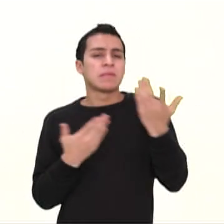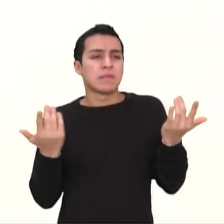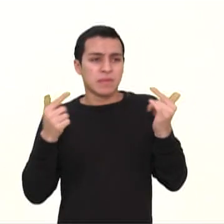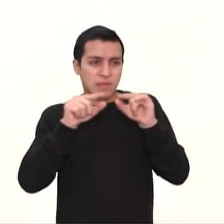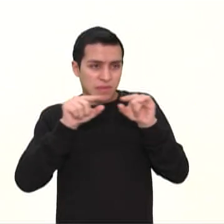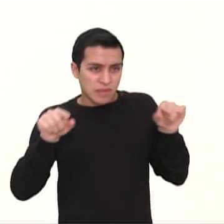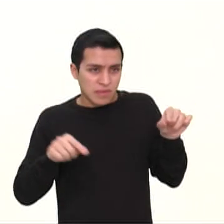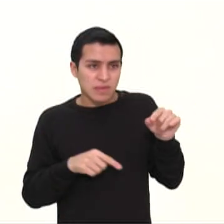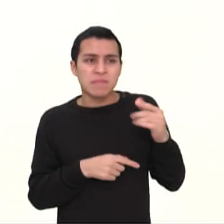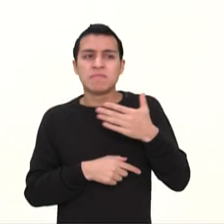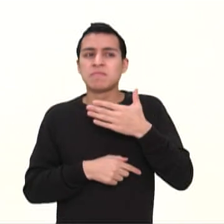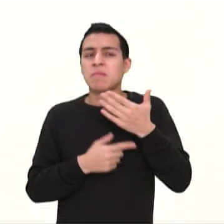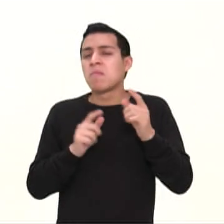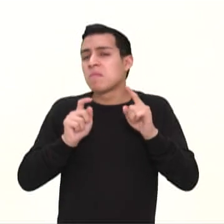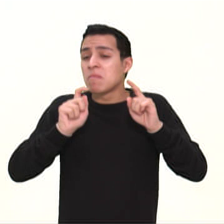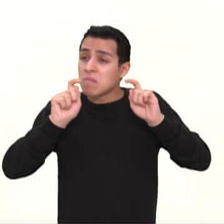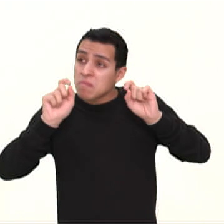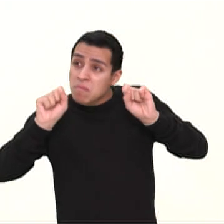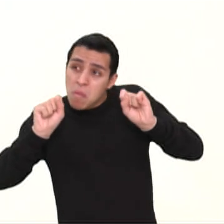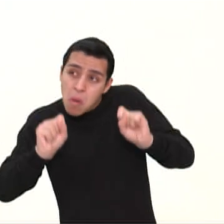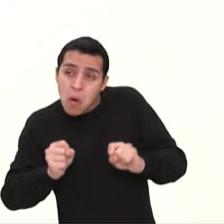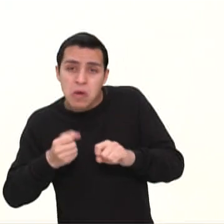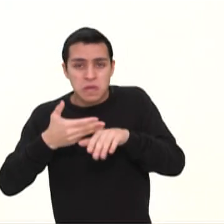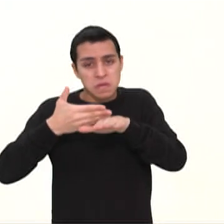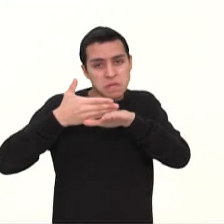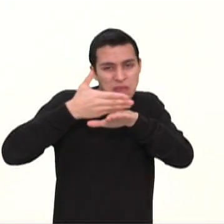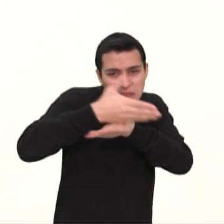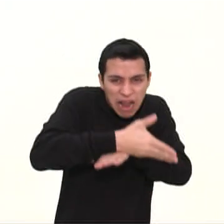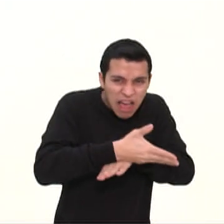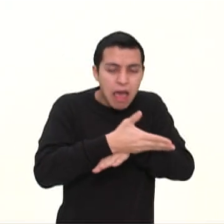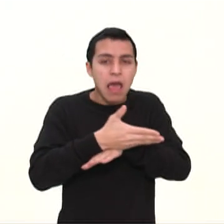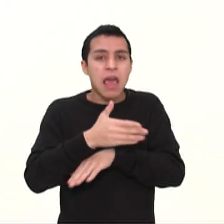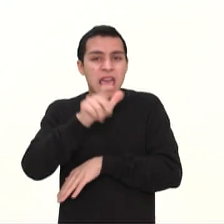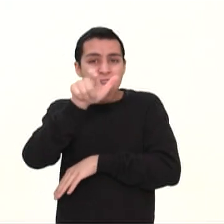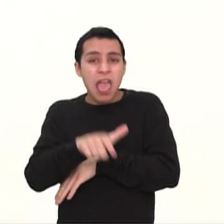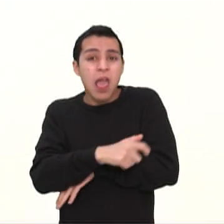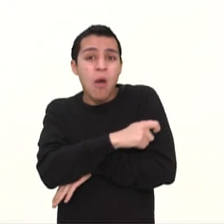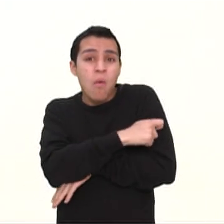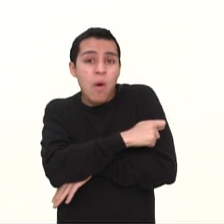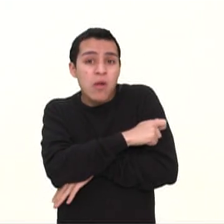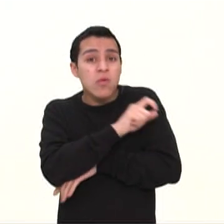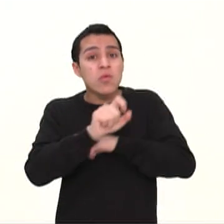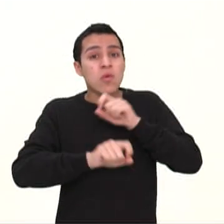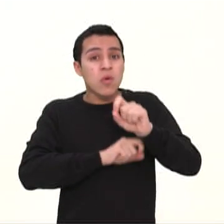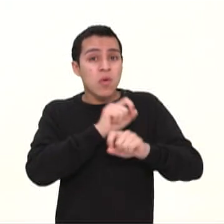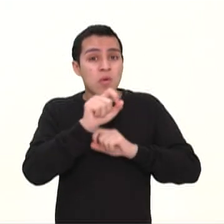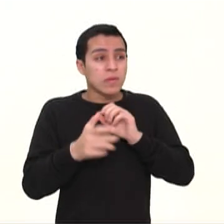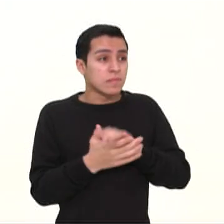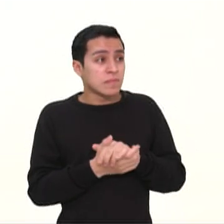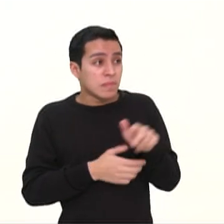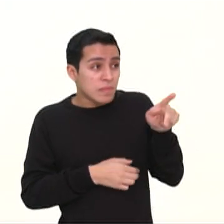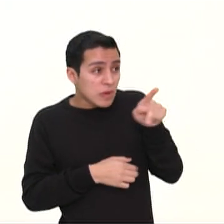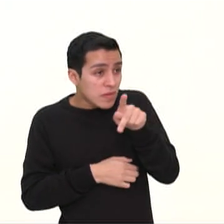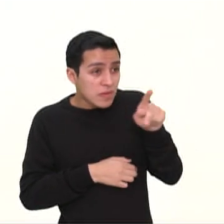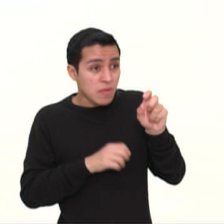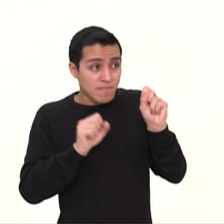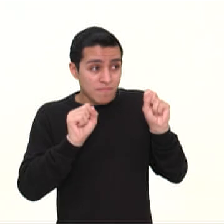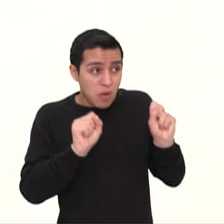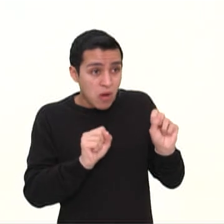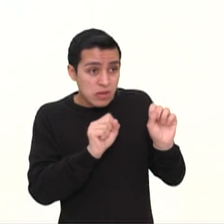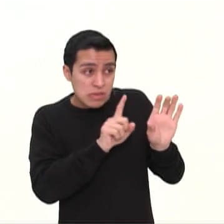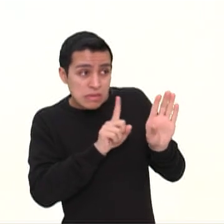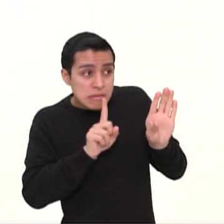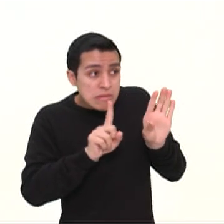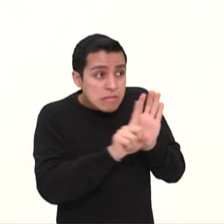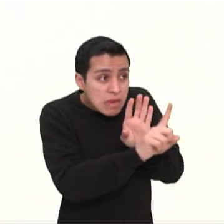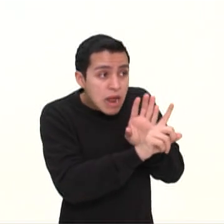may I come in? Posso entrar? O aluno está pedindo a autorização para o professor se é possível